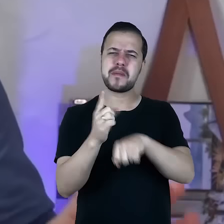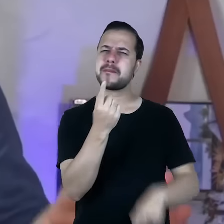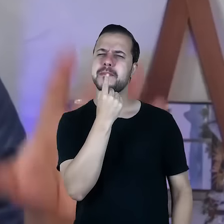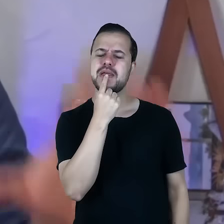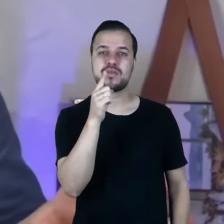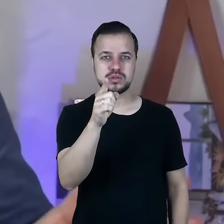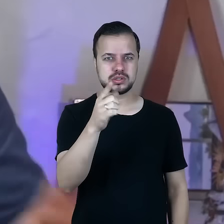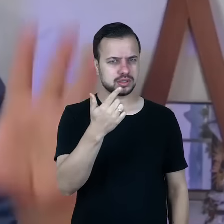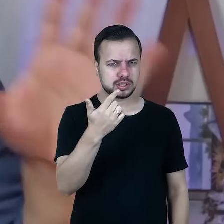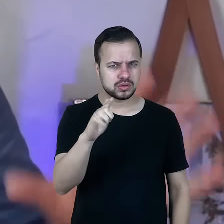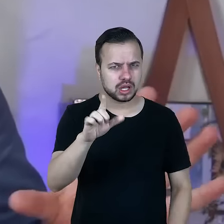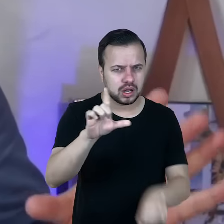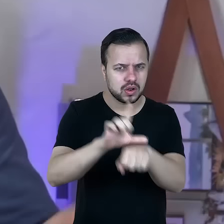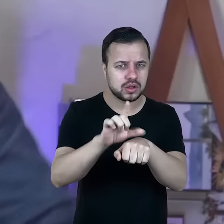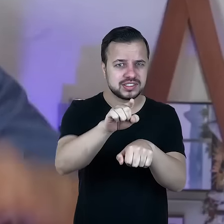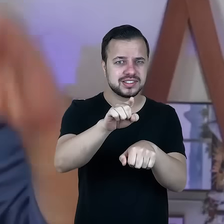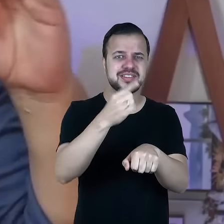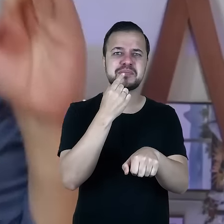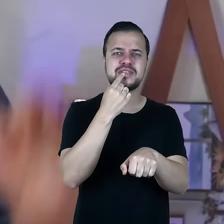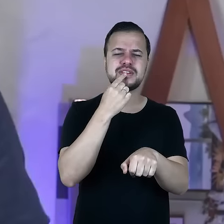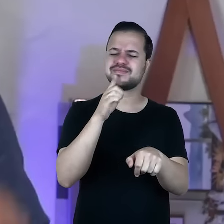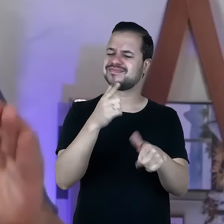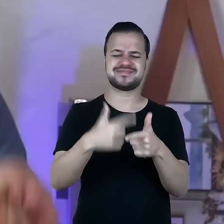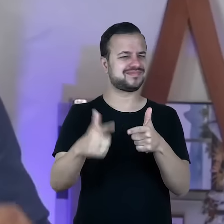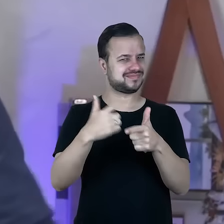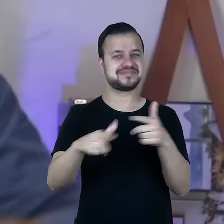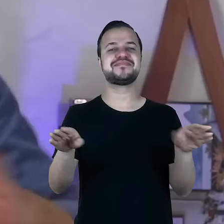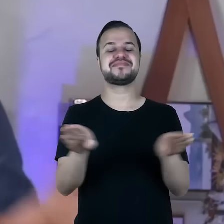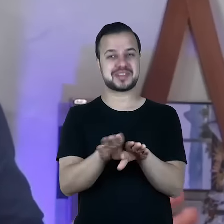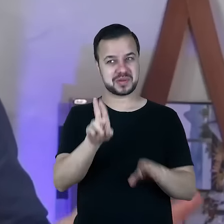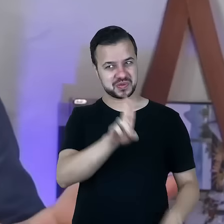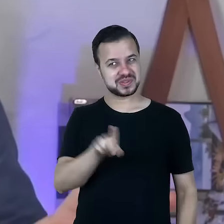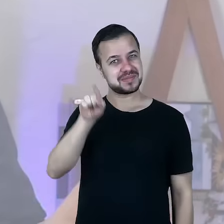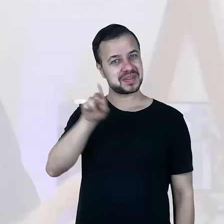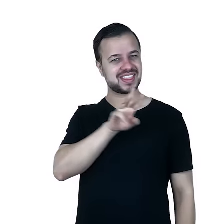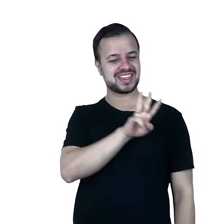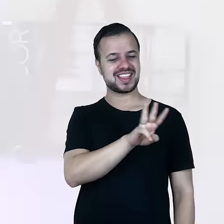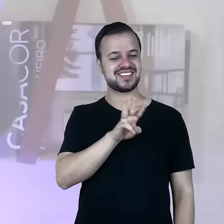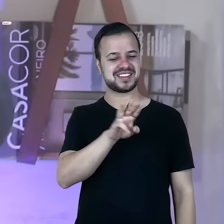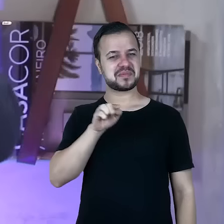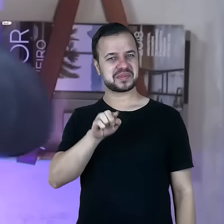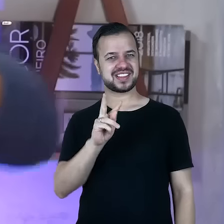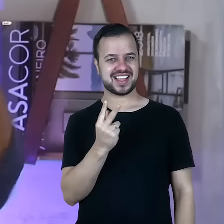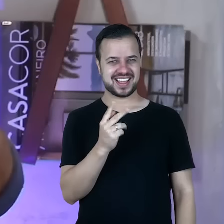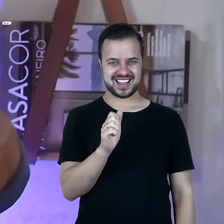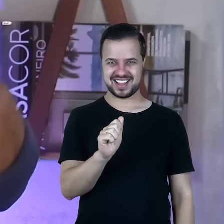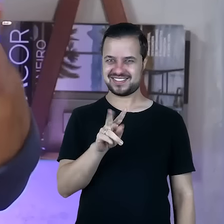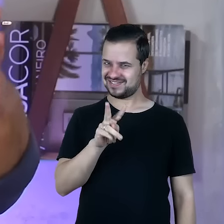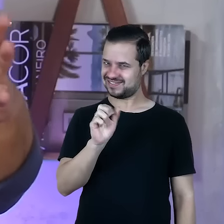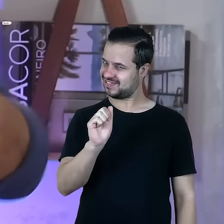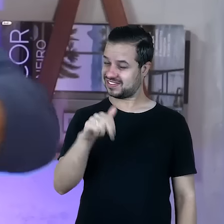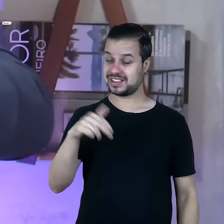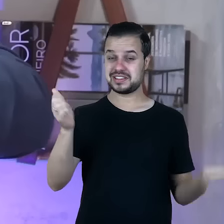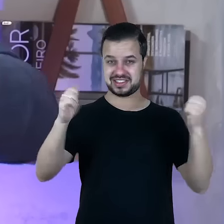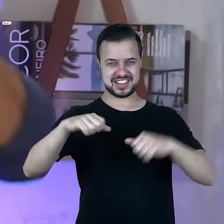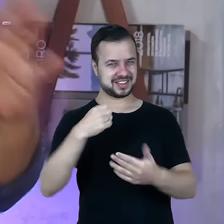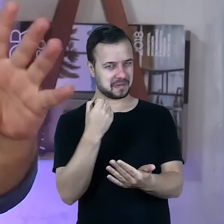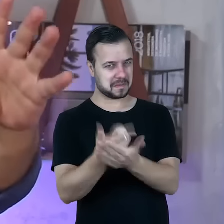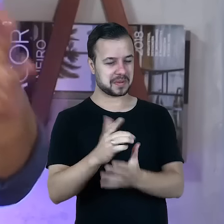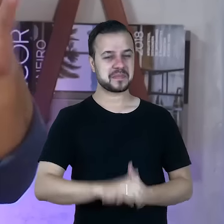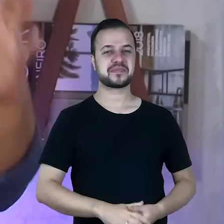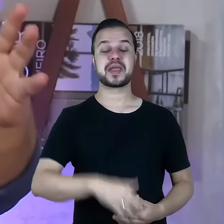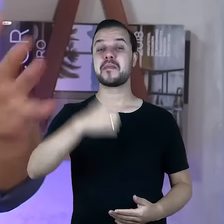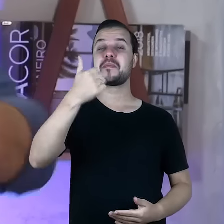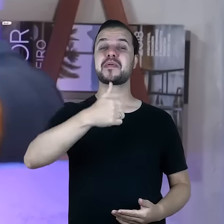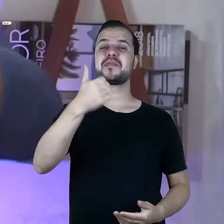não tem uma loja próxima de você, não tem problema, porque você encontra os mesmos produtos através do site. E vamos lá, a primeira sugestão de presente, que é um café da